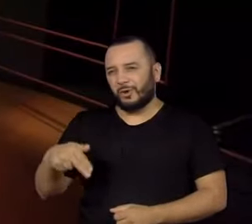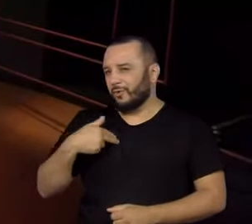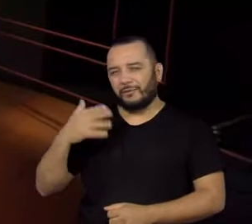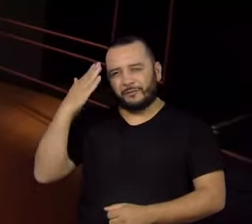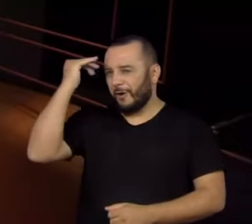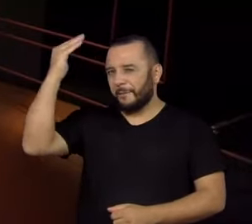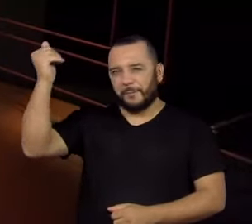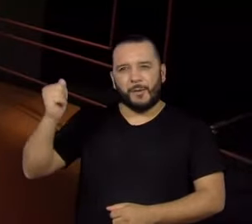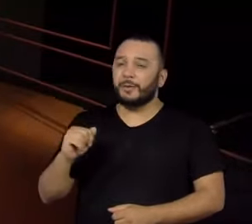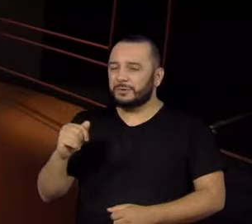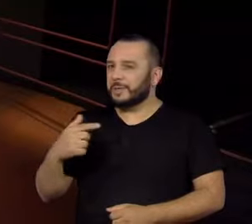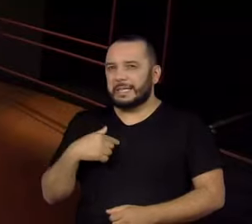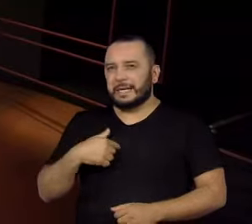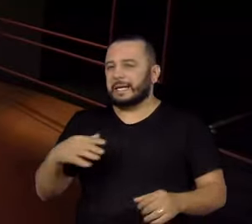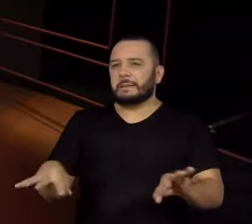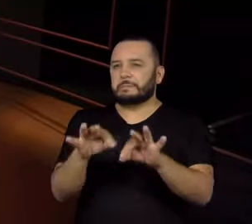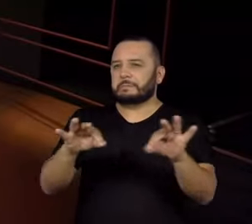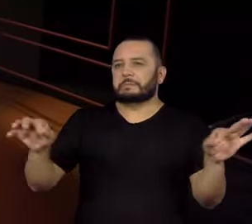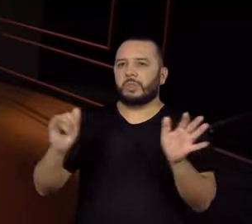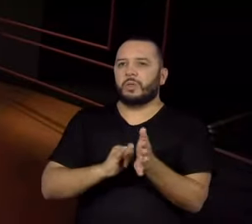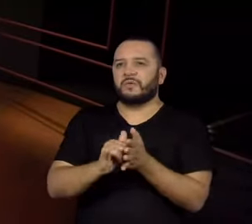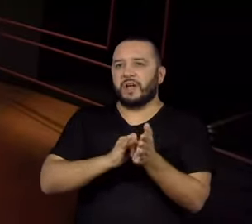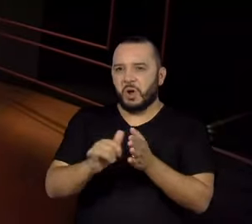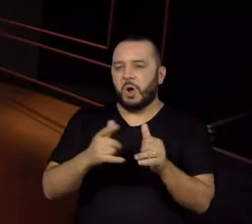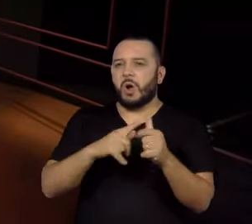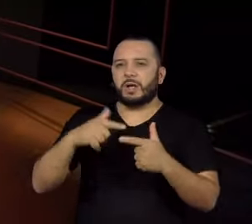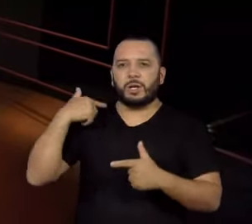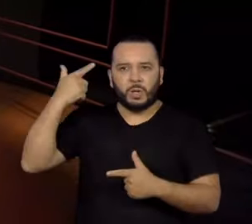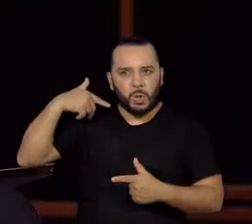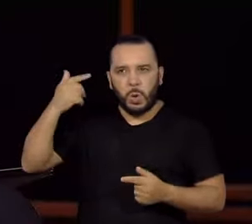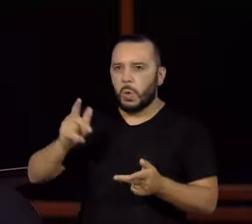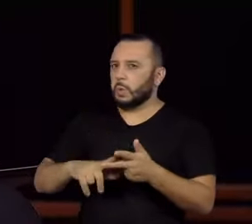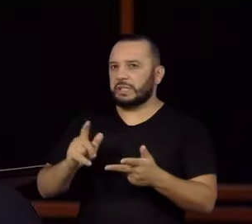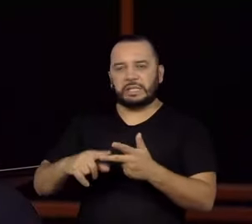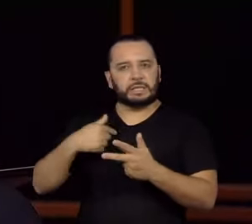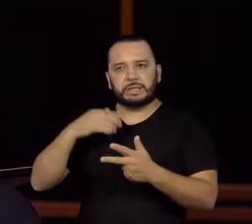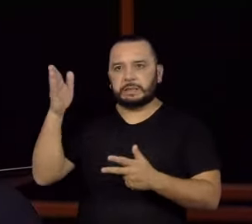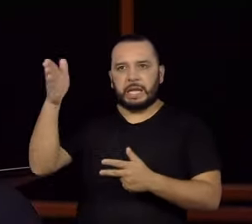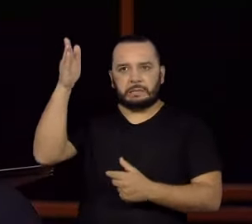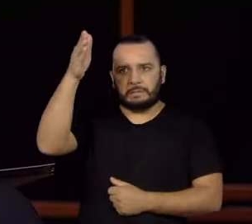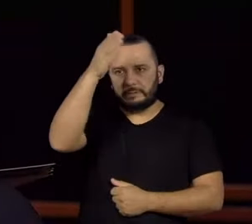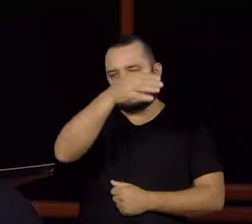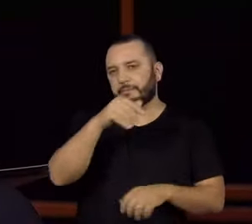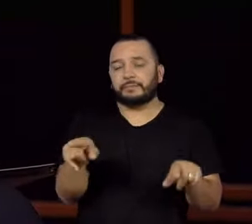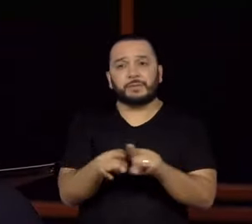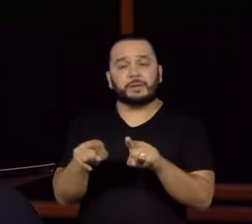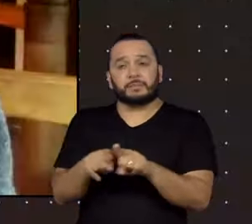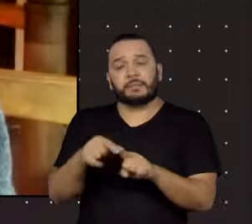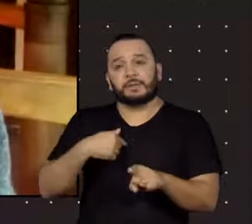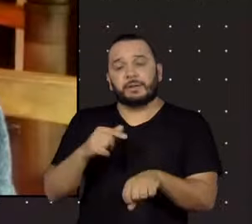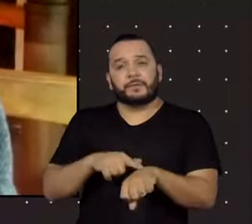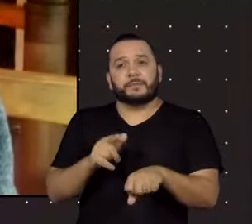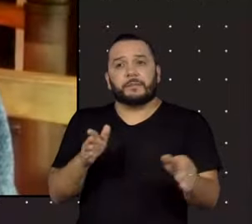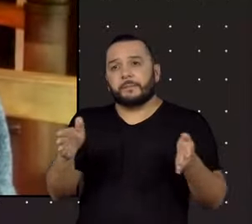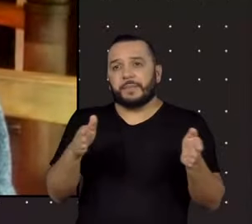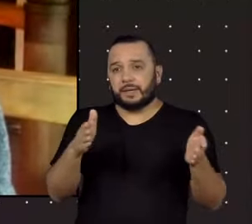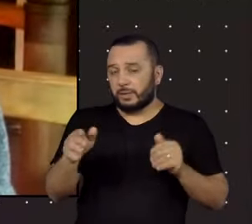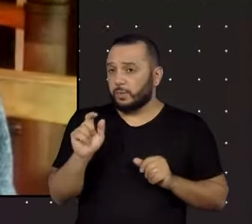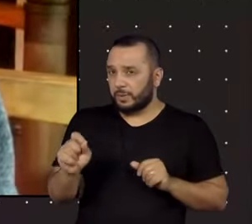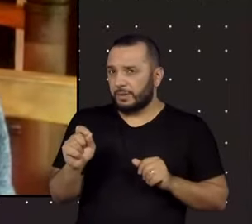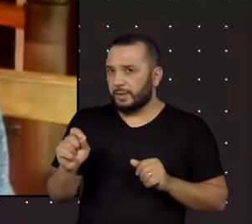século. Ele foi regente titular de Nova York, de Londres, das maiores orquestras do mundo, né? E depois, então, quando veio o período clássico, aí, então,